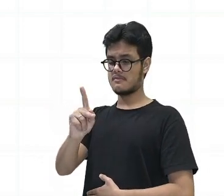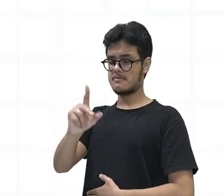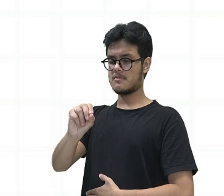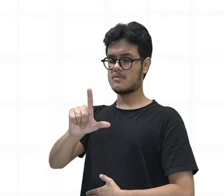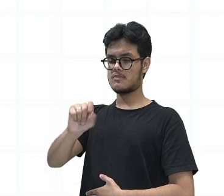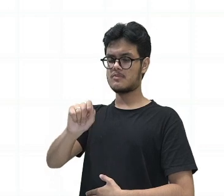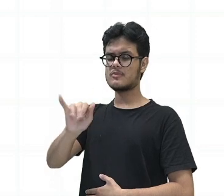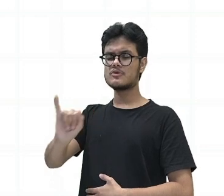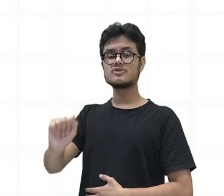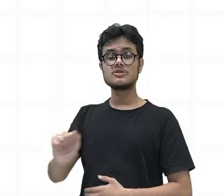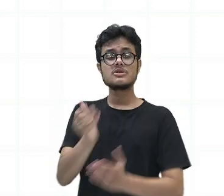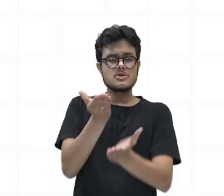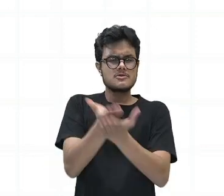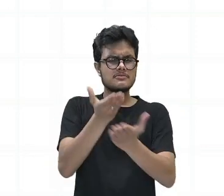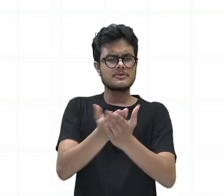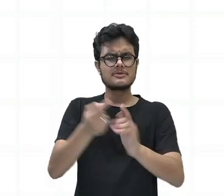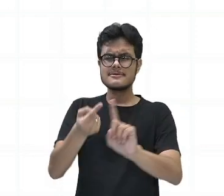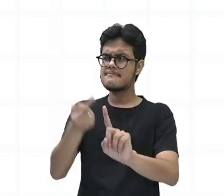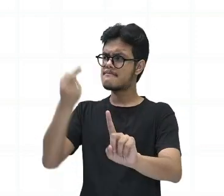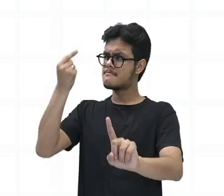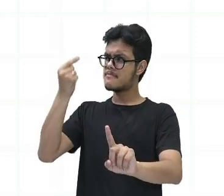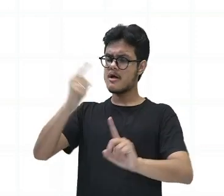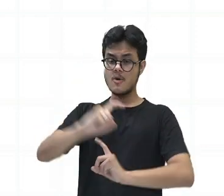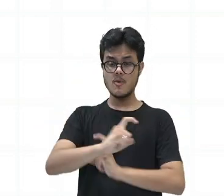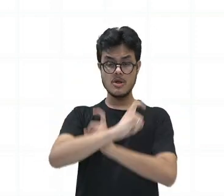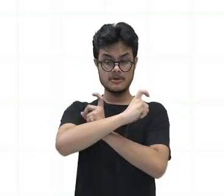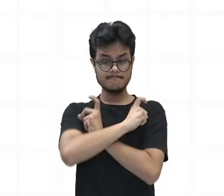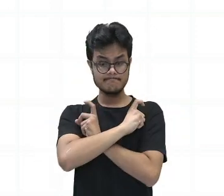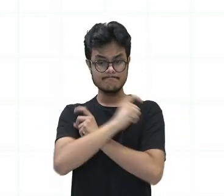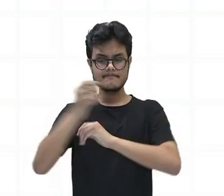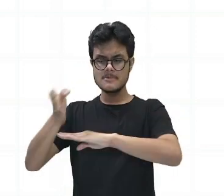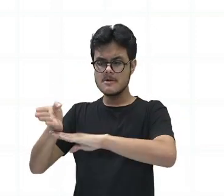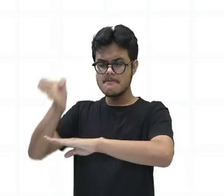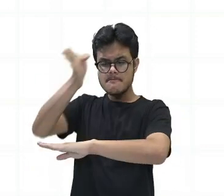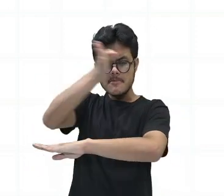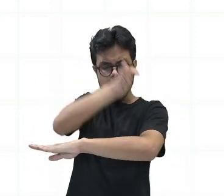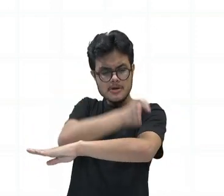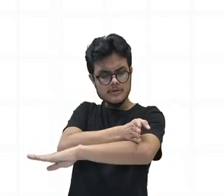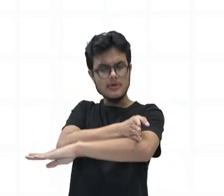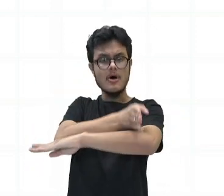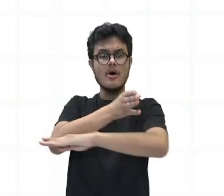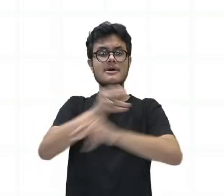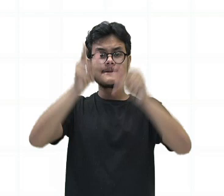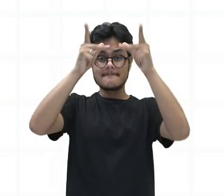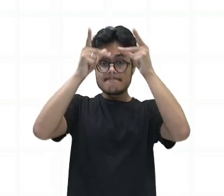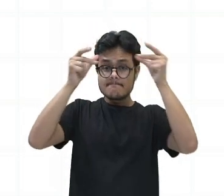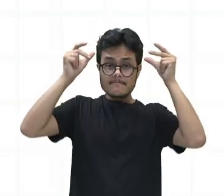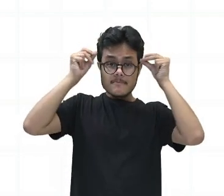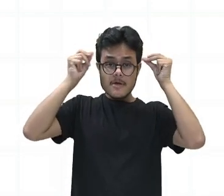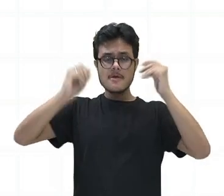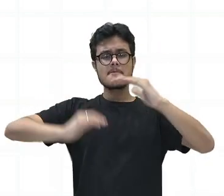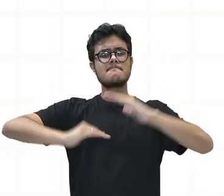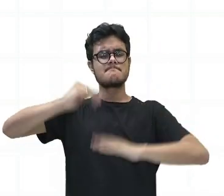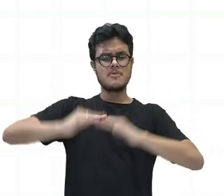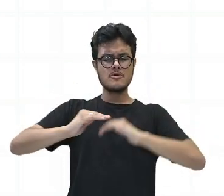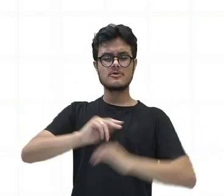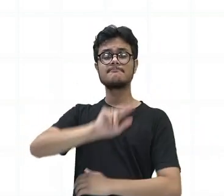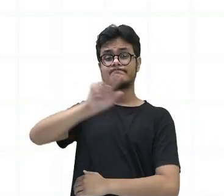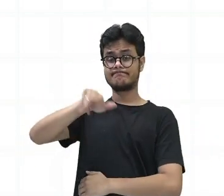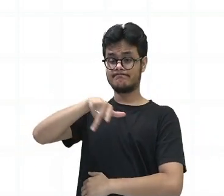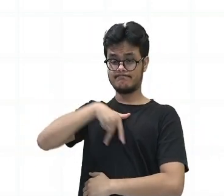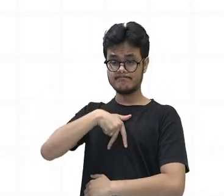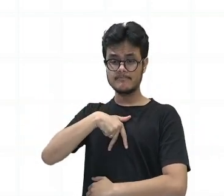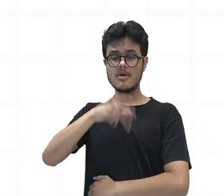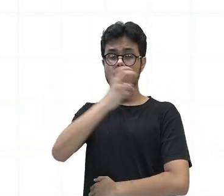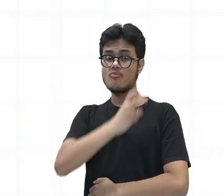falamos lá na arte antiga, lá no Egito, na pré-história, na Grécia, que os